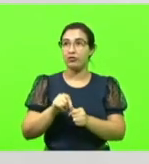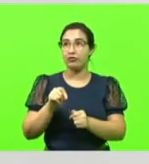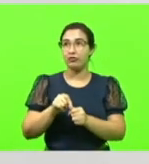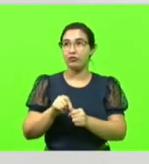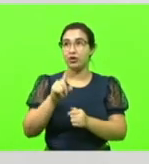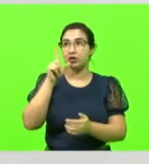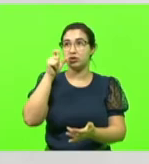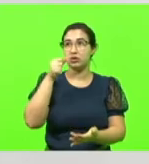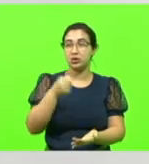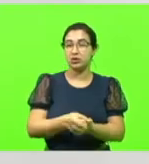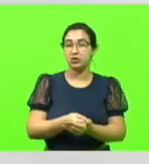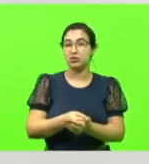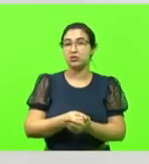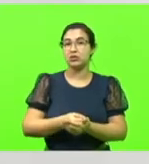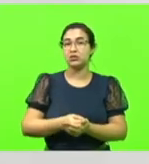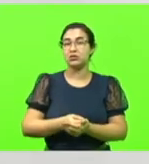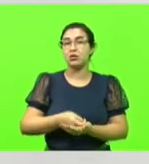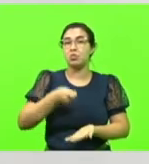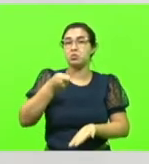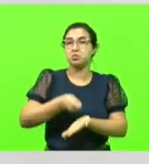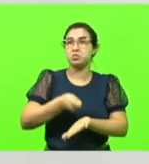decisão monocrática de um